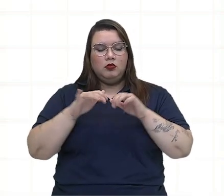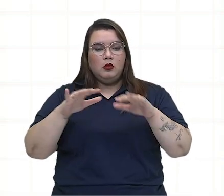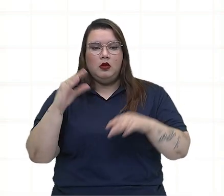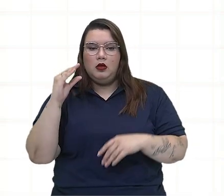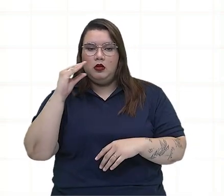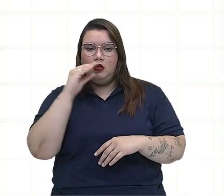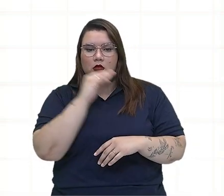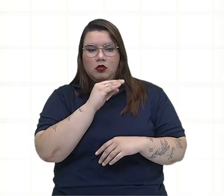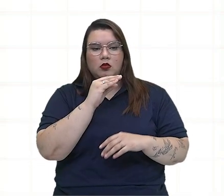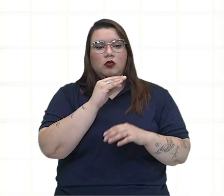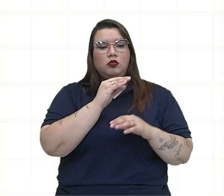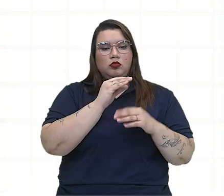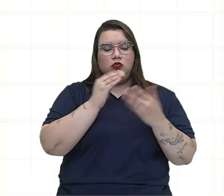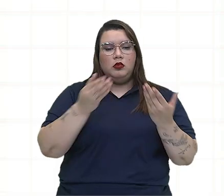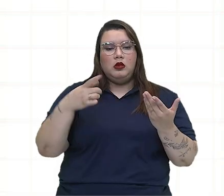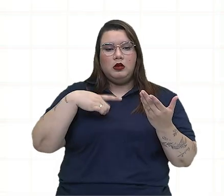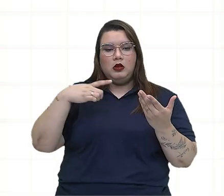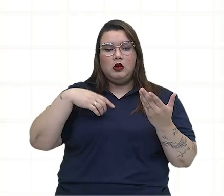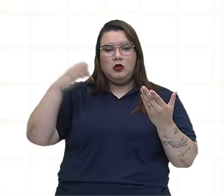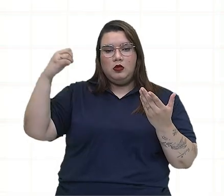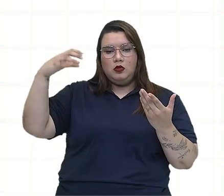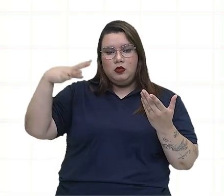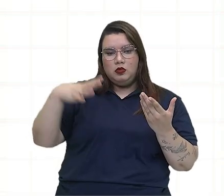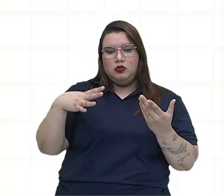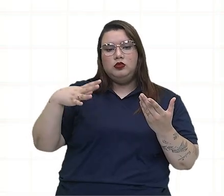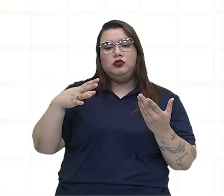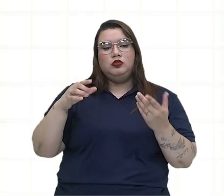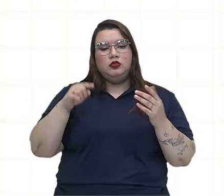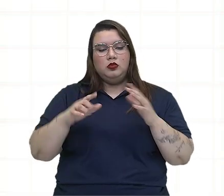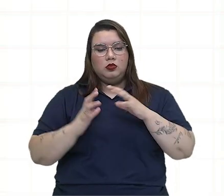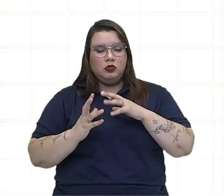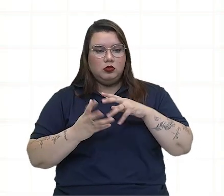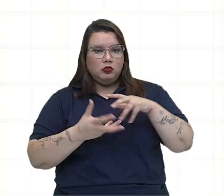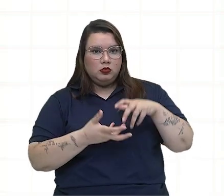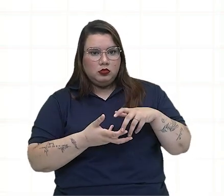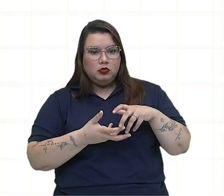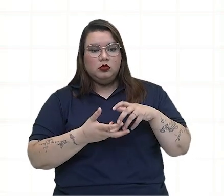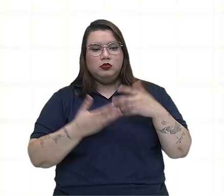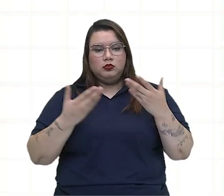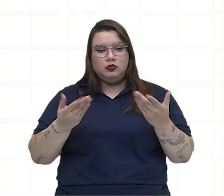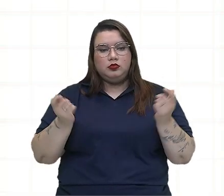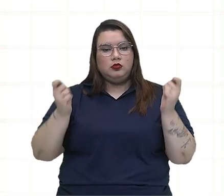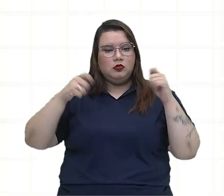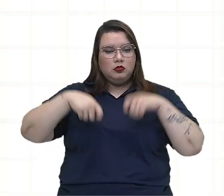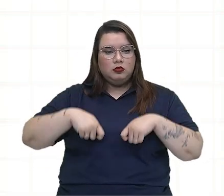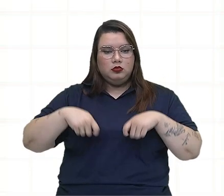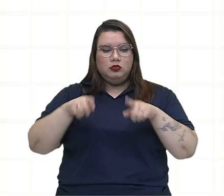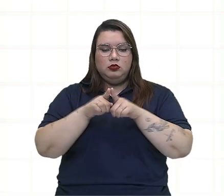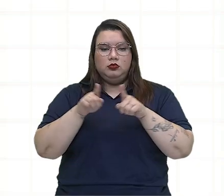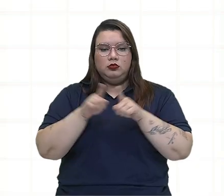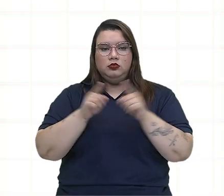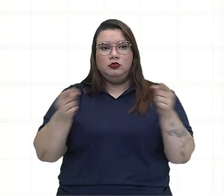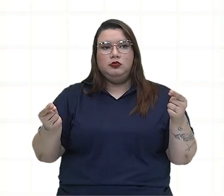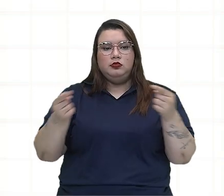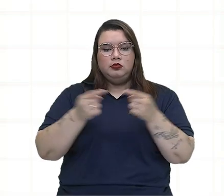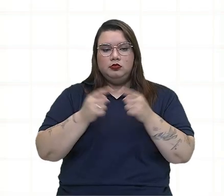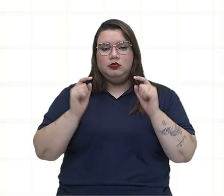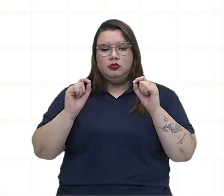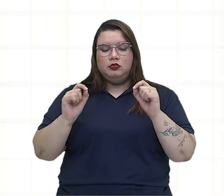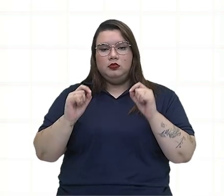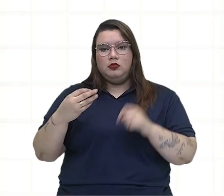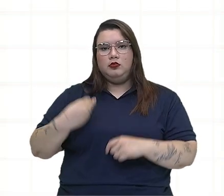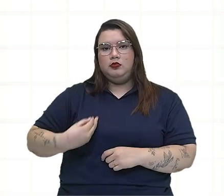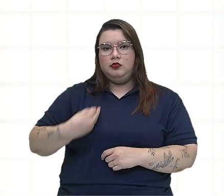irradia calor para fornecer calor e luz ao nosso planeta, possibilitando desta